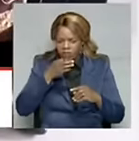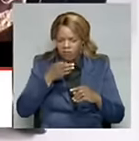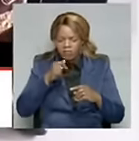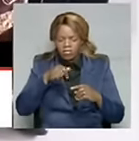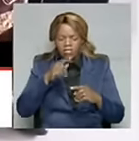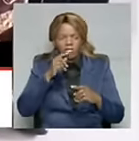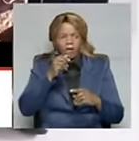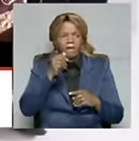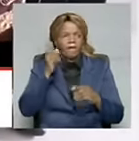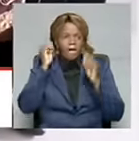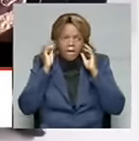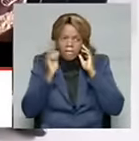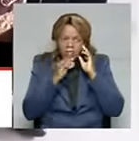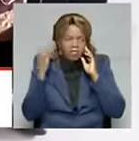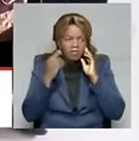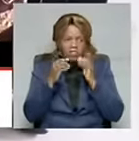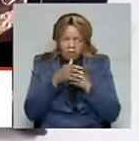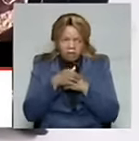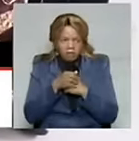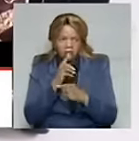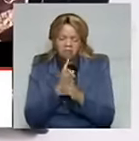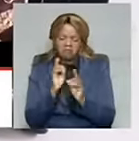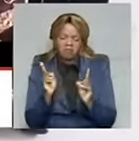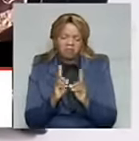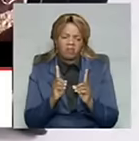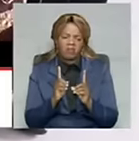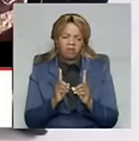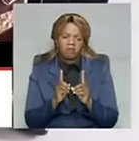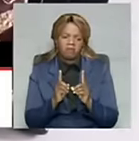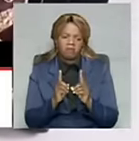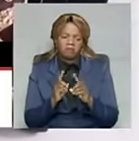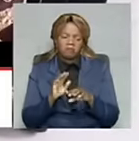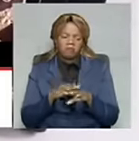o médico que lhe tem feito assistência. E de lá para cá,